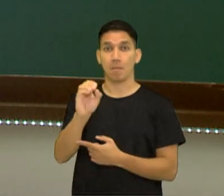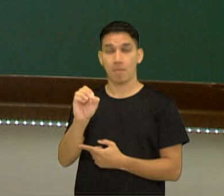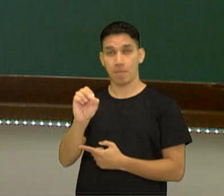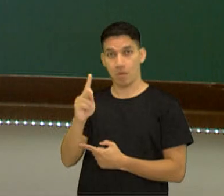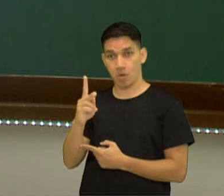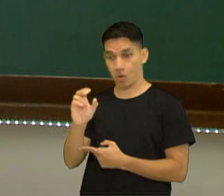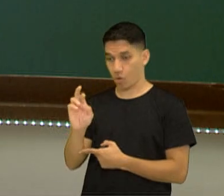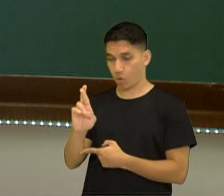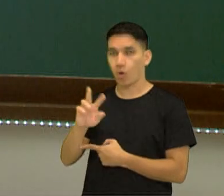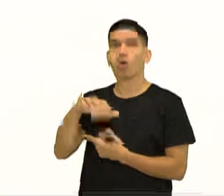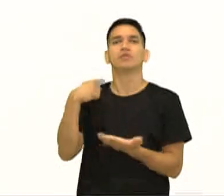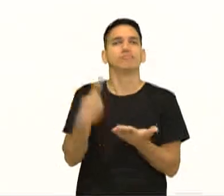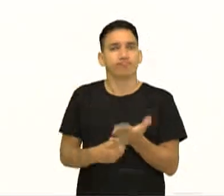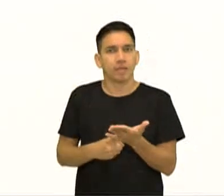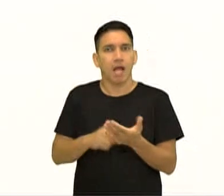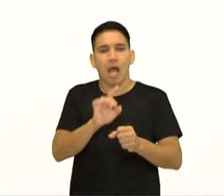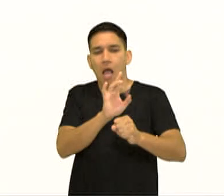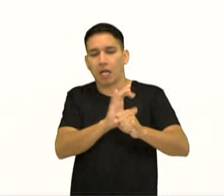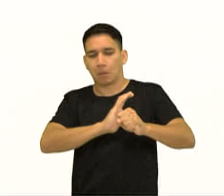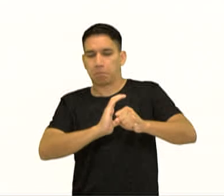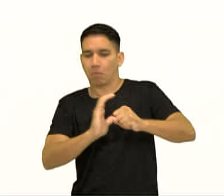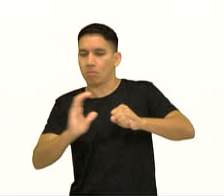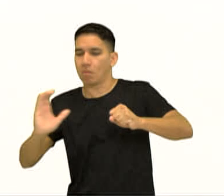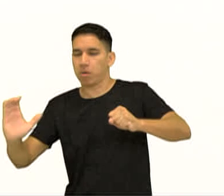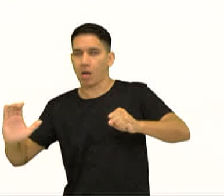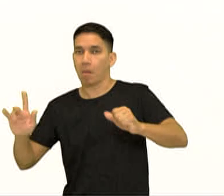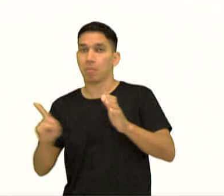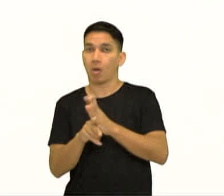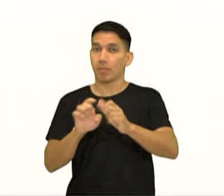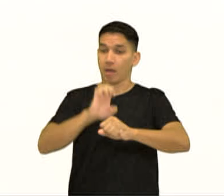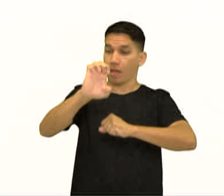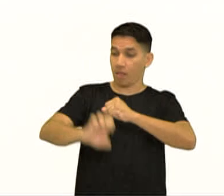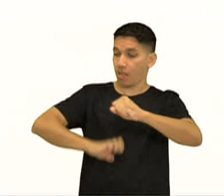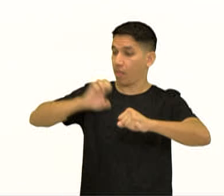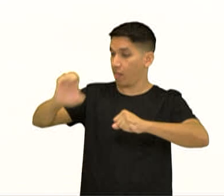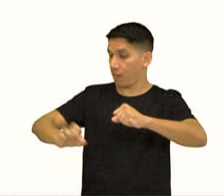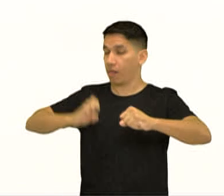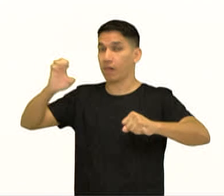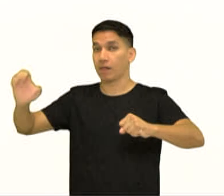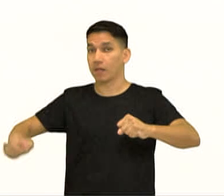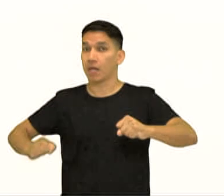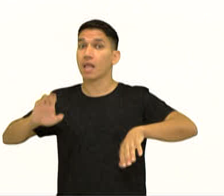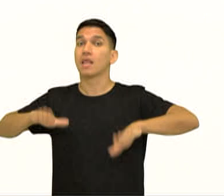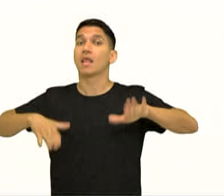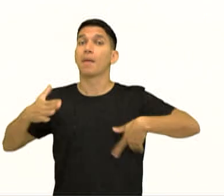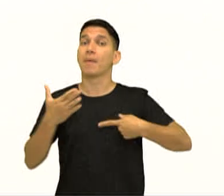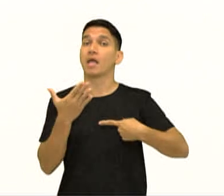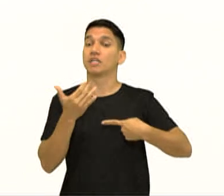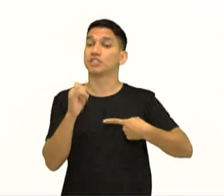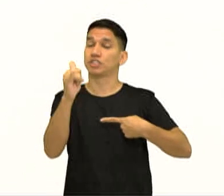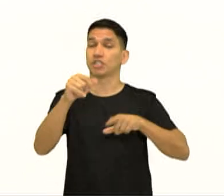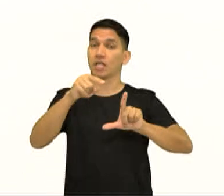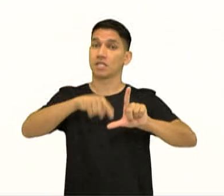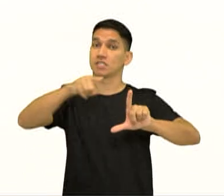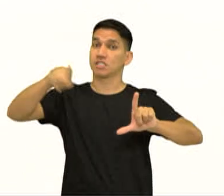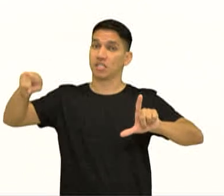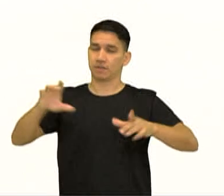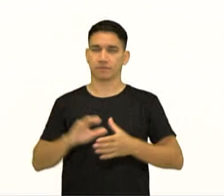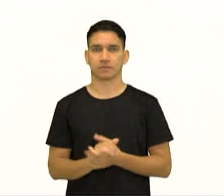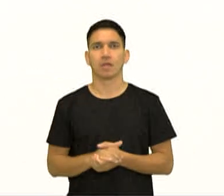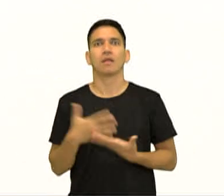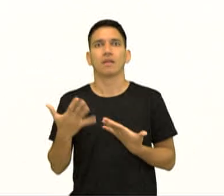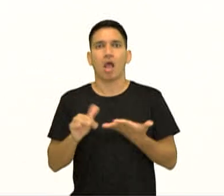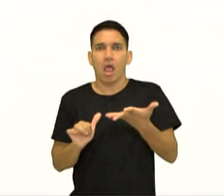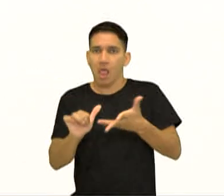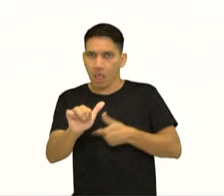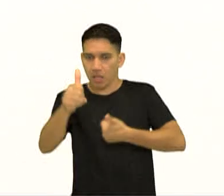órbitas circulares permitidas para os elétrons seriam referente a um determinado nível de energia. O elemento